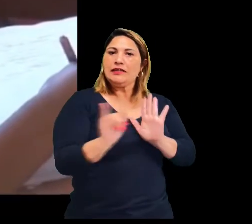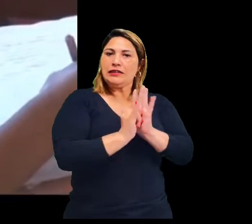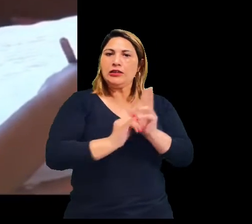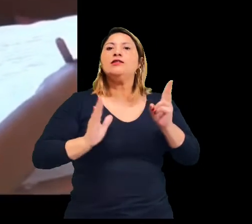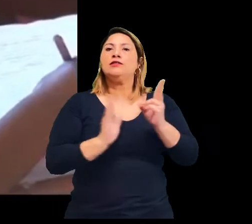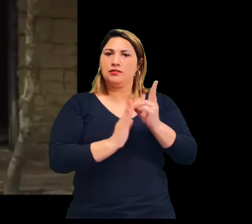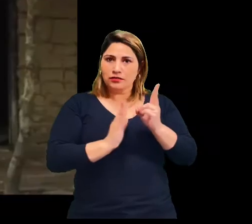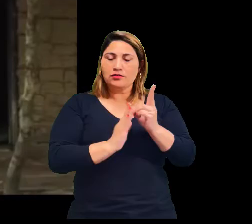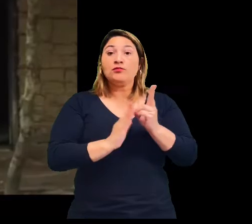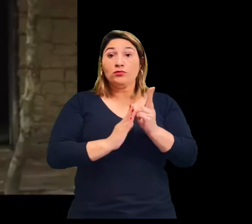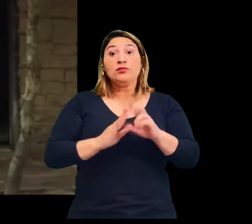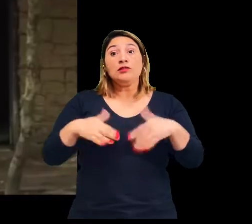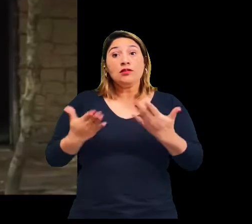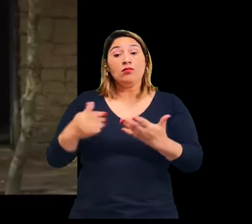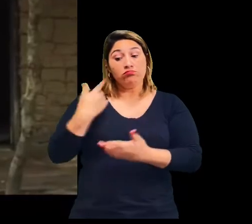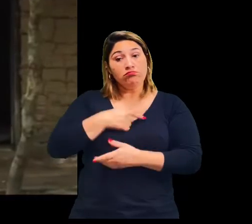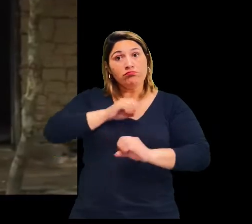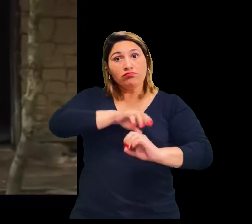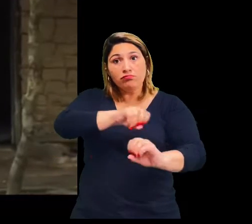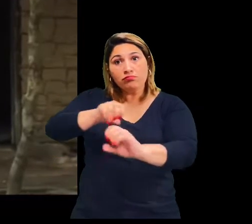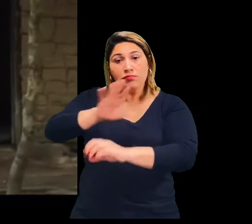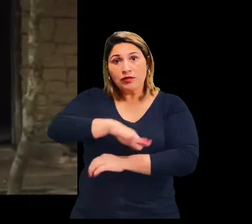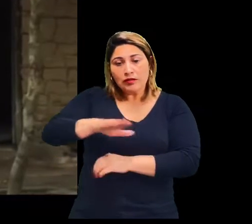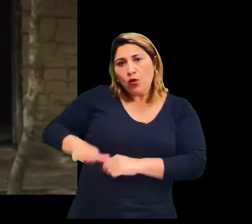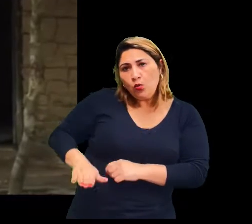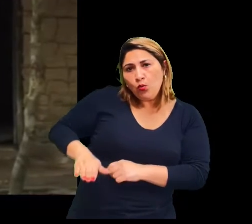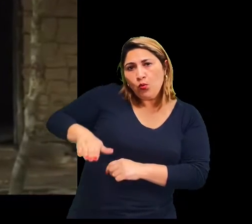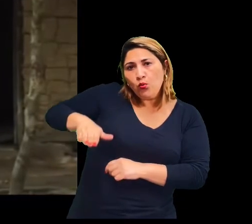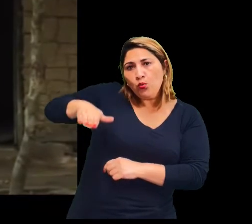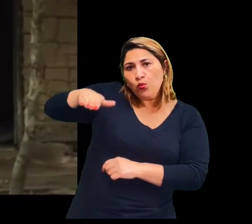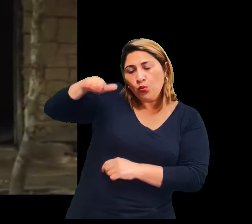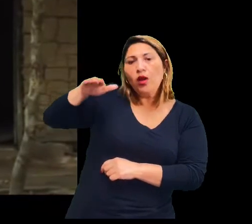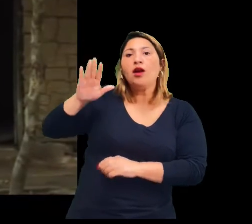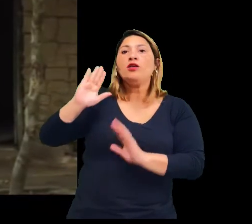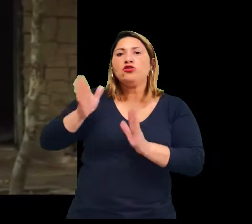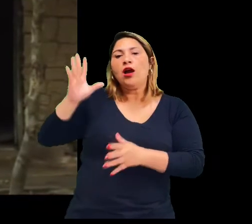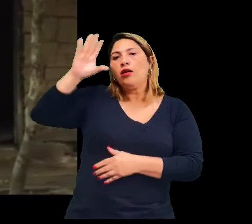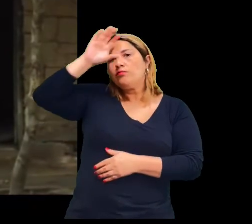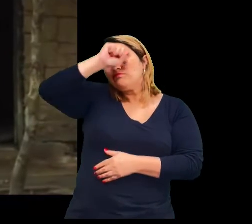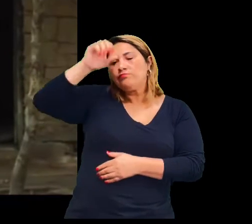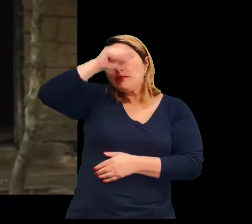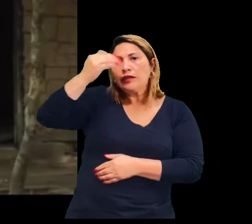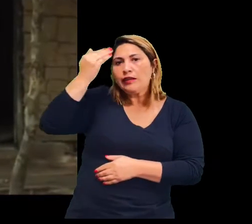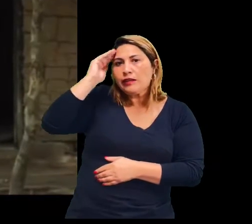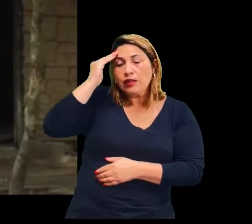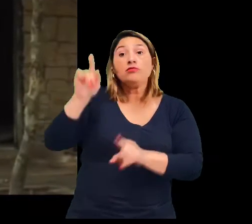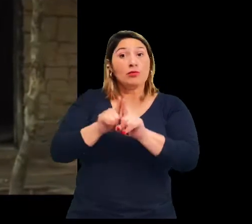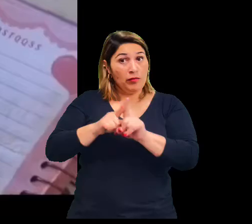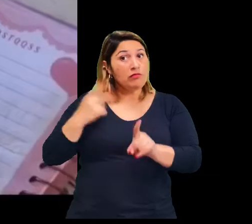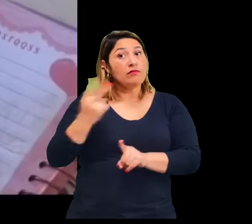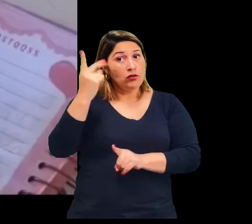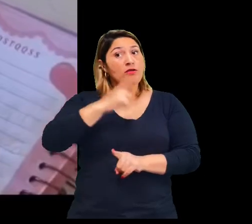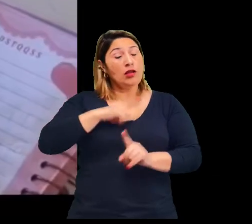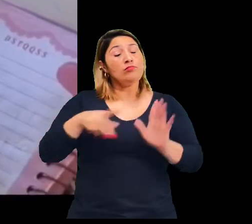como índio. Então a gente ensina para as crianças, né, desde pequenininho, para que eles cresçam tendo todo esse entendimento e aprender também a dar valor àquilo